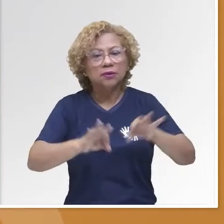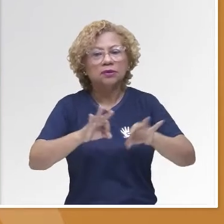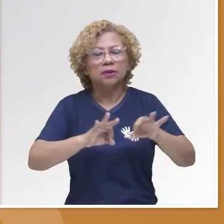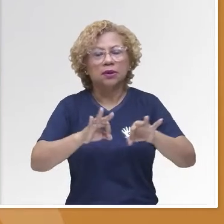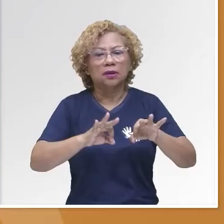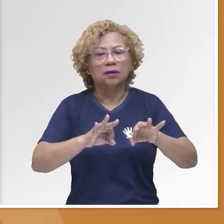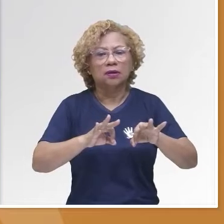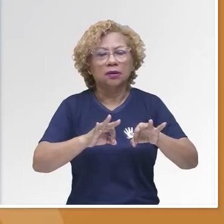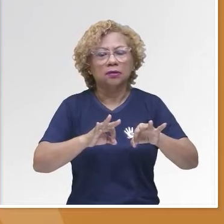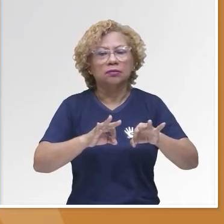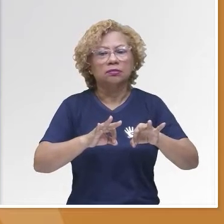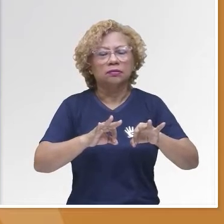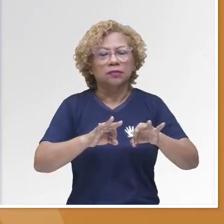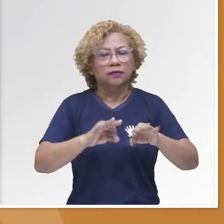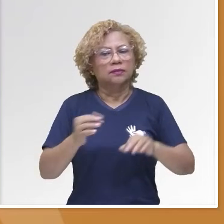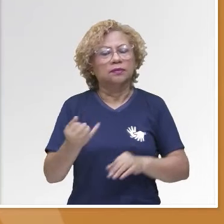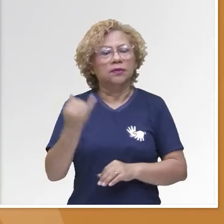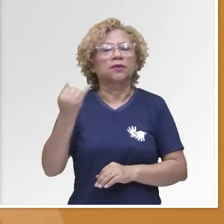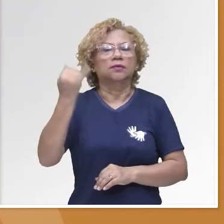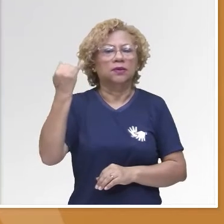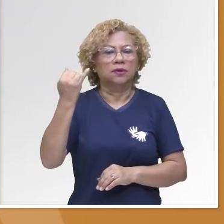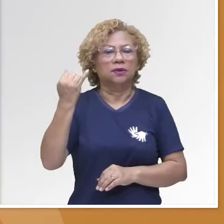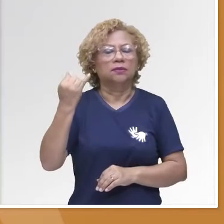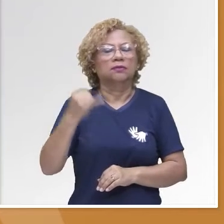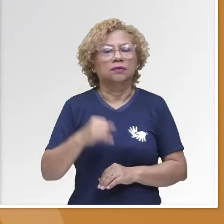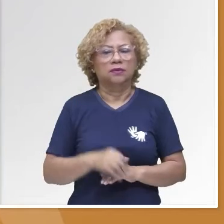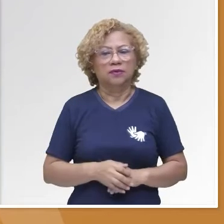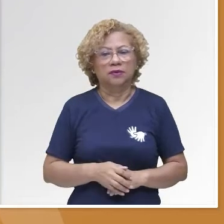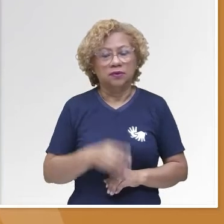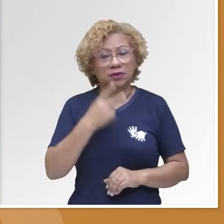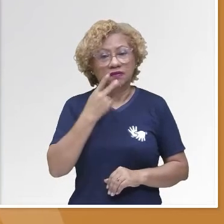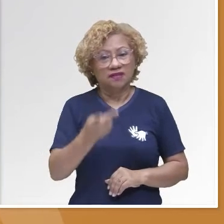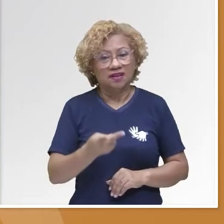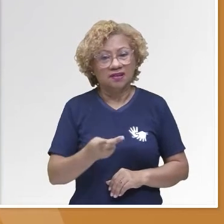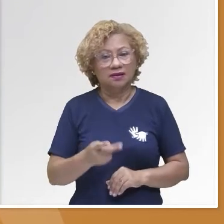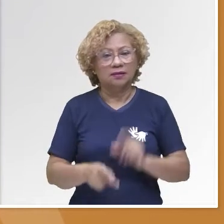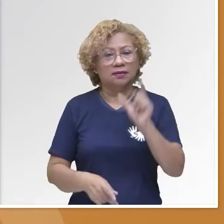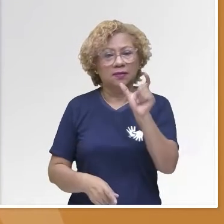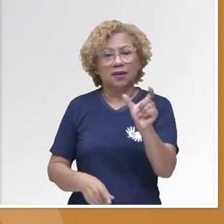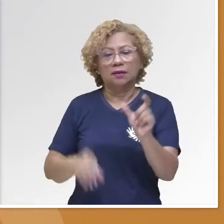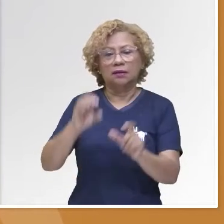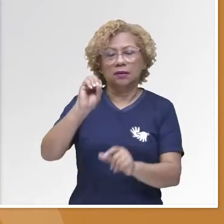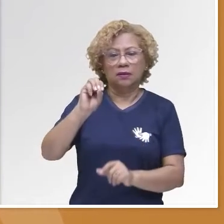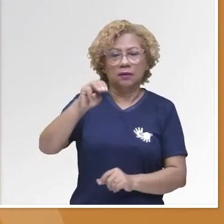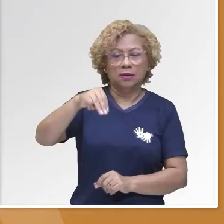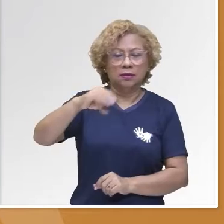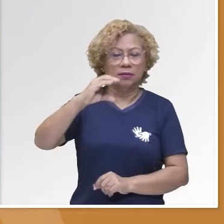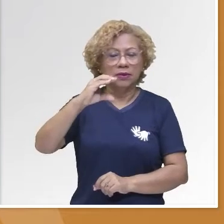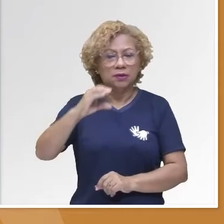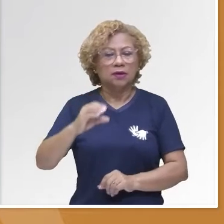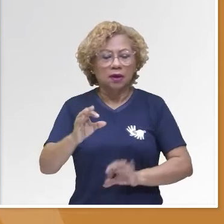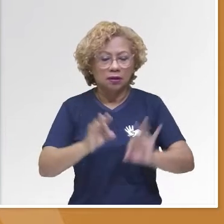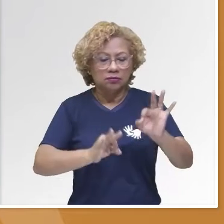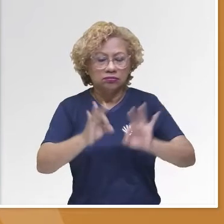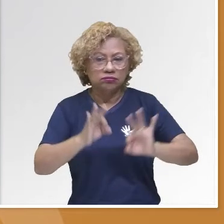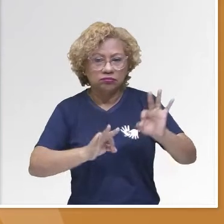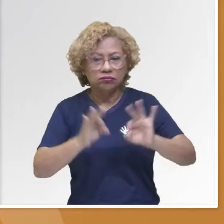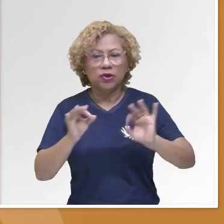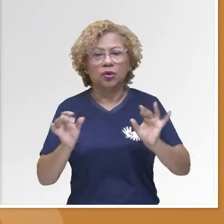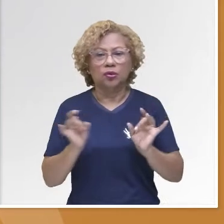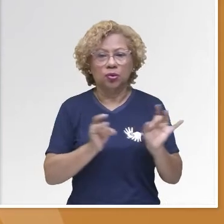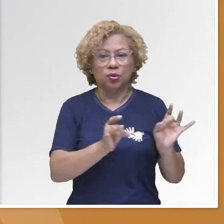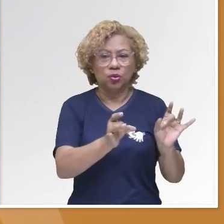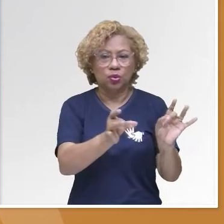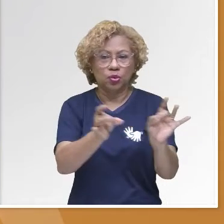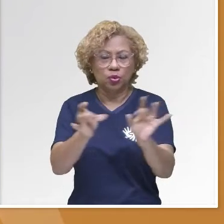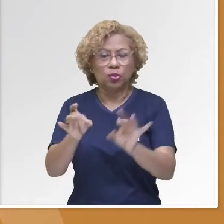já está falando, organização, para organizar esses acordos comerciais que estavam tendo. Porque antes